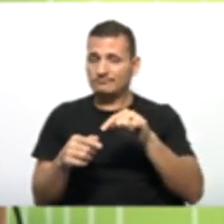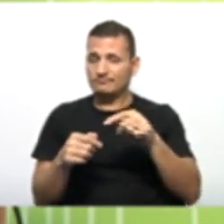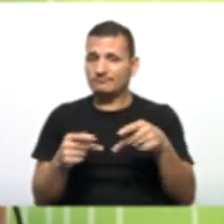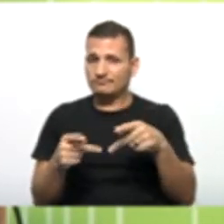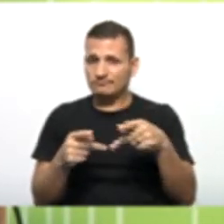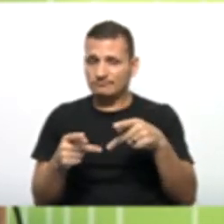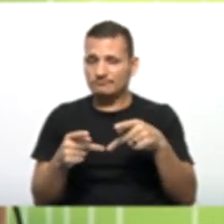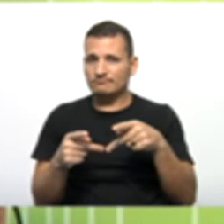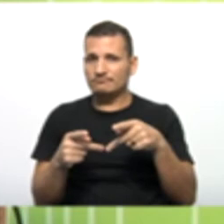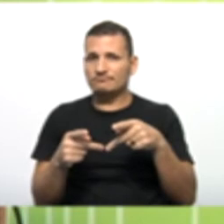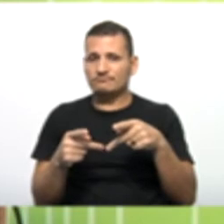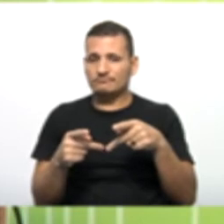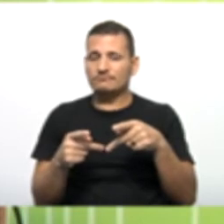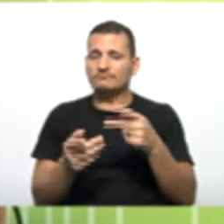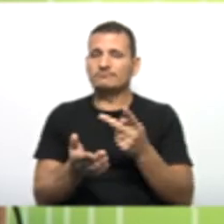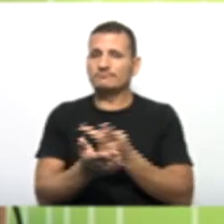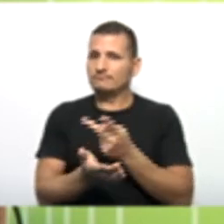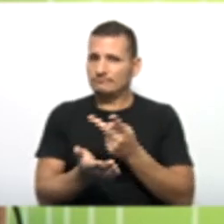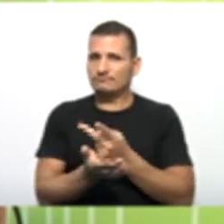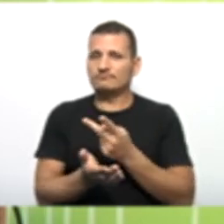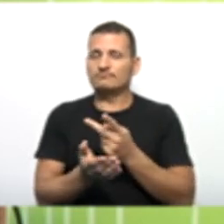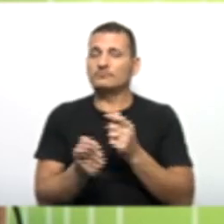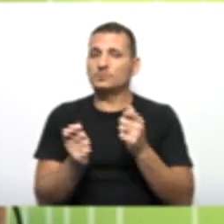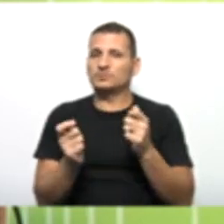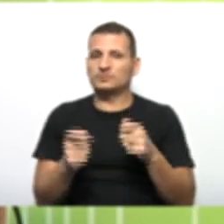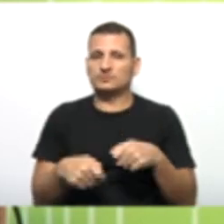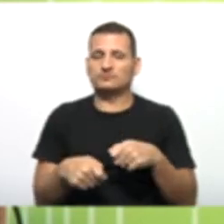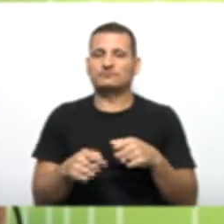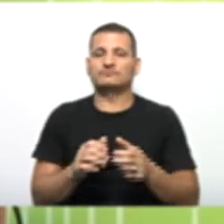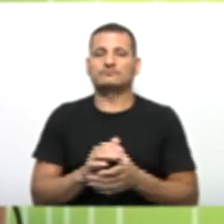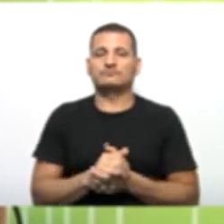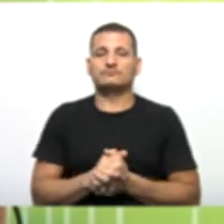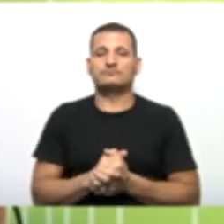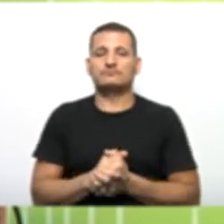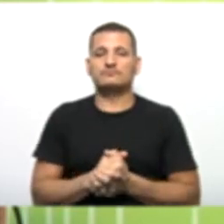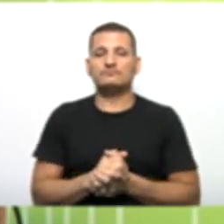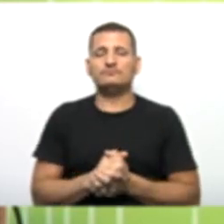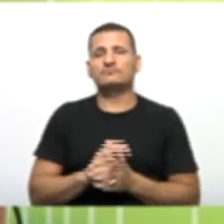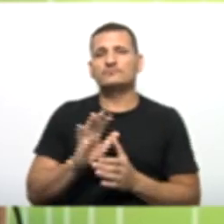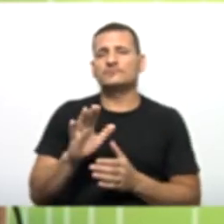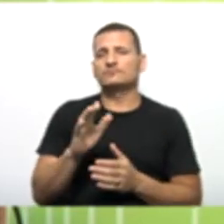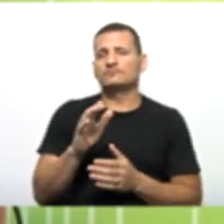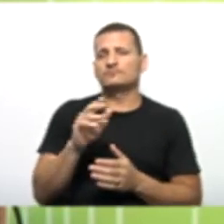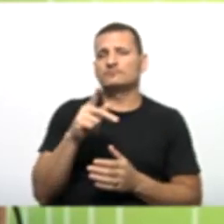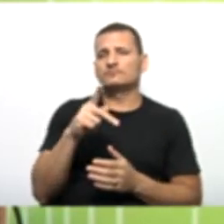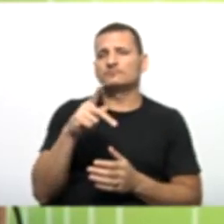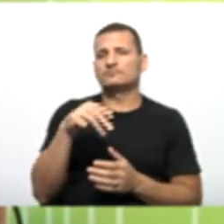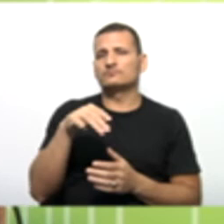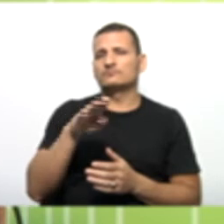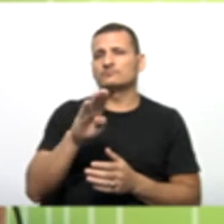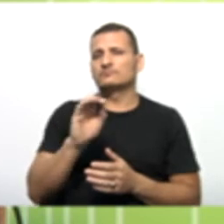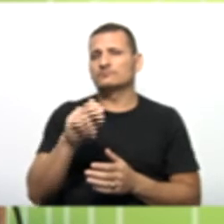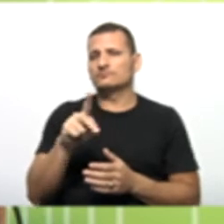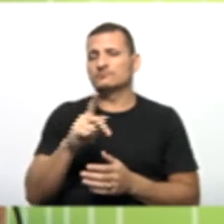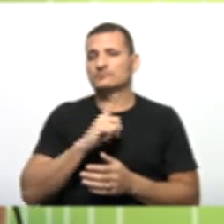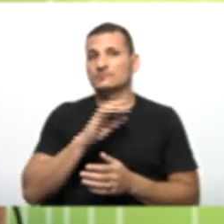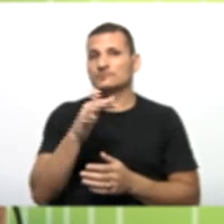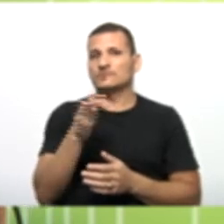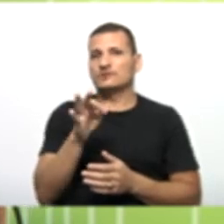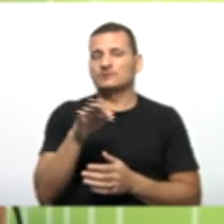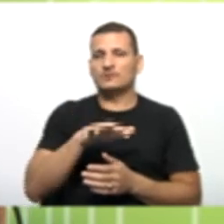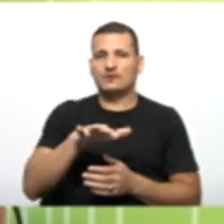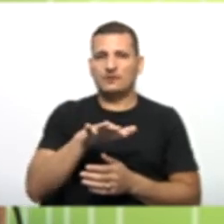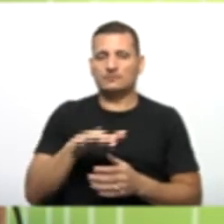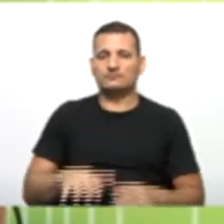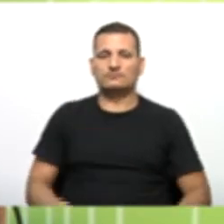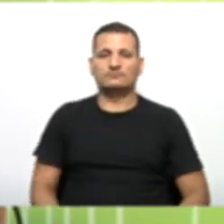conseguir alcançar o meu objetivo, são maiores. Que são as 10 áreas que o PMBOK traz. Bora ver se a galera lembra aí. Bora ver aí.